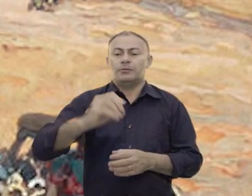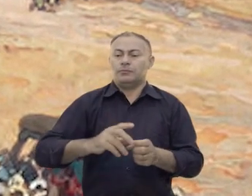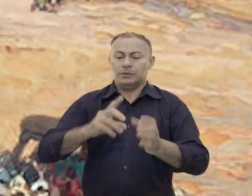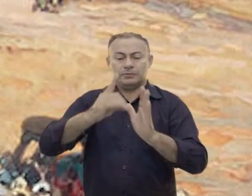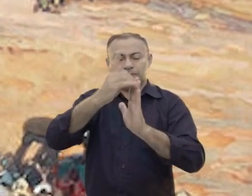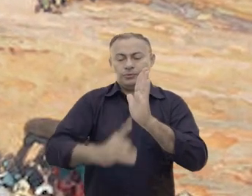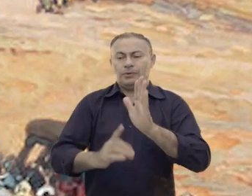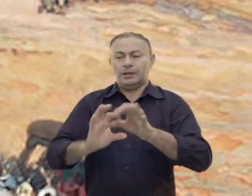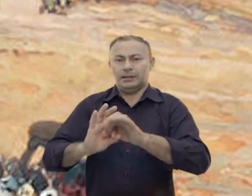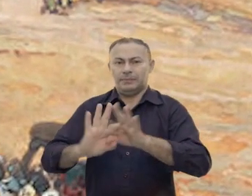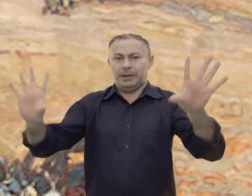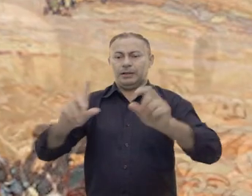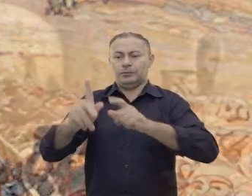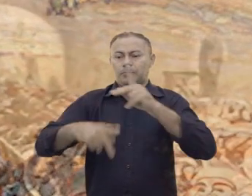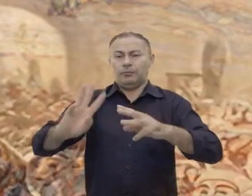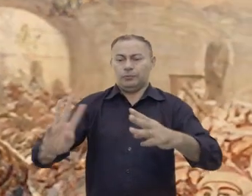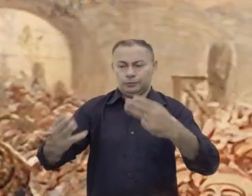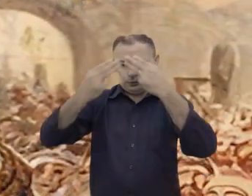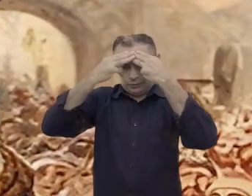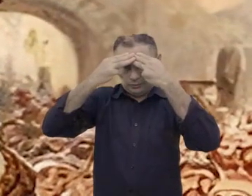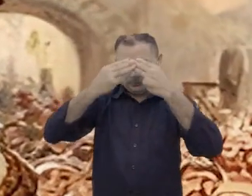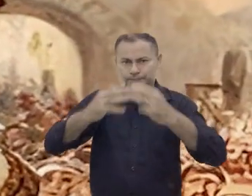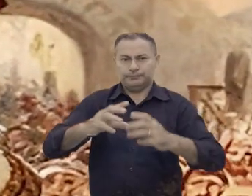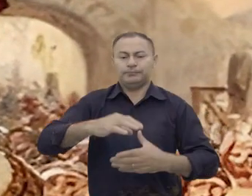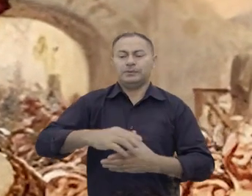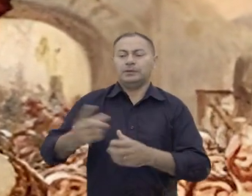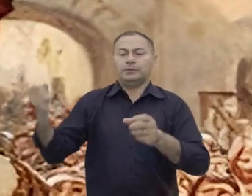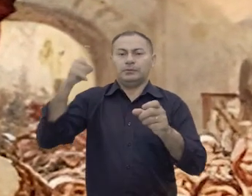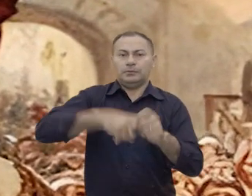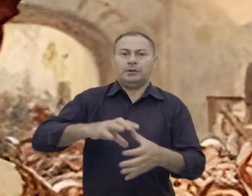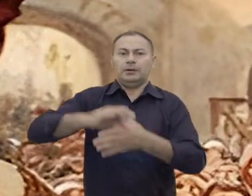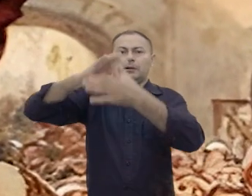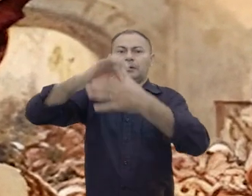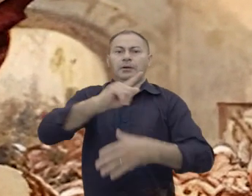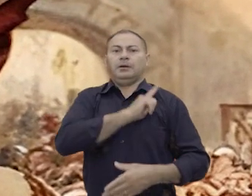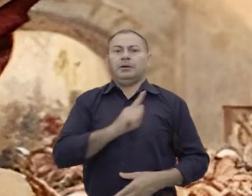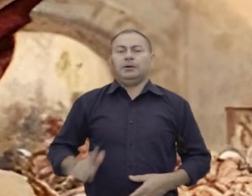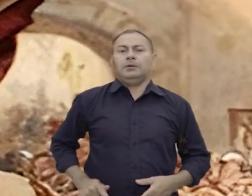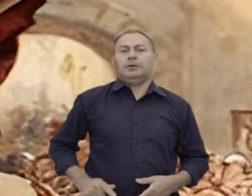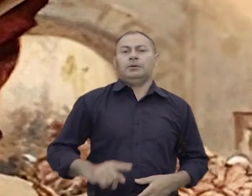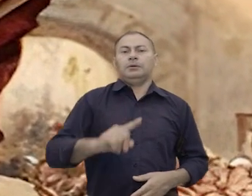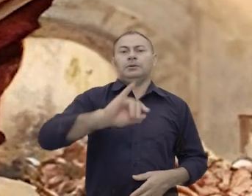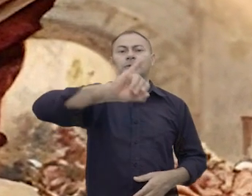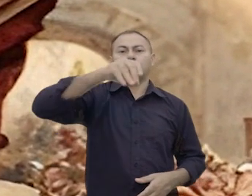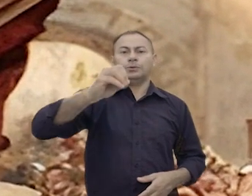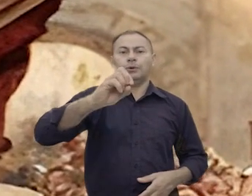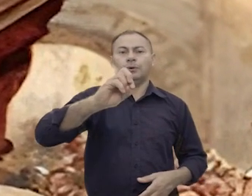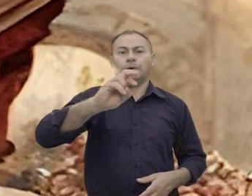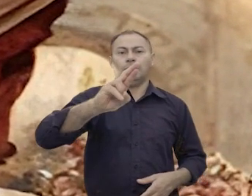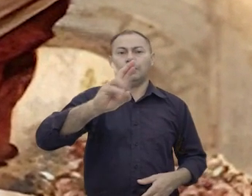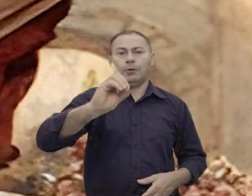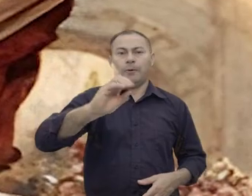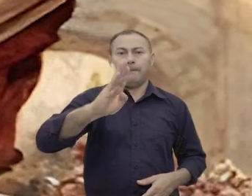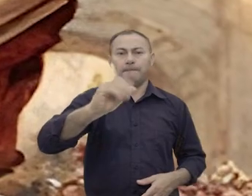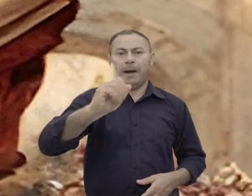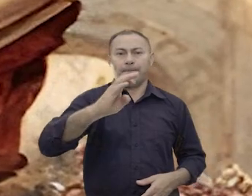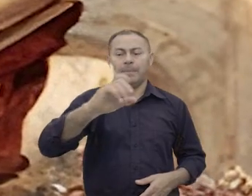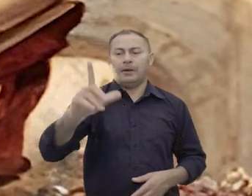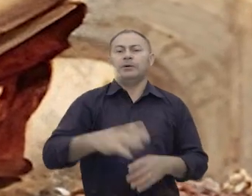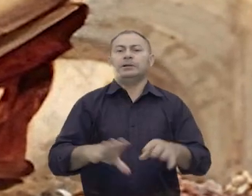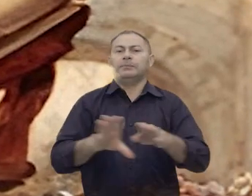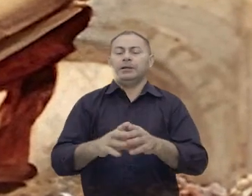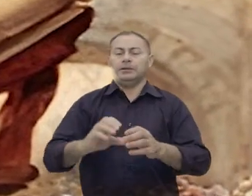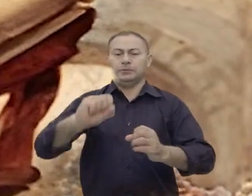decretou a liberdade dos judeus. Esse retorno foi liderado pelo governador Zorobabel e pelo sumo